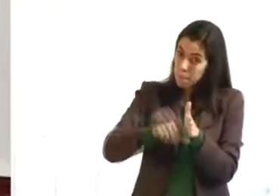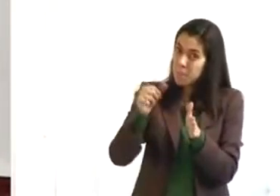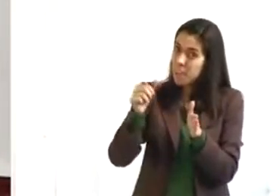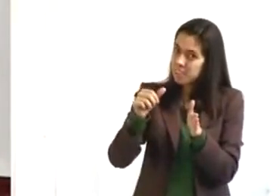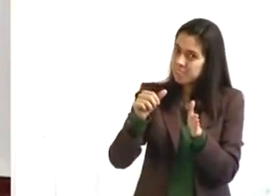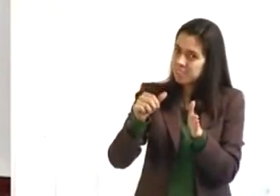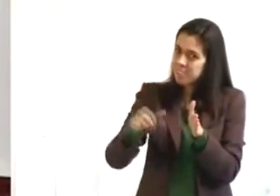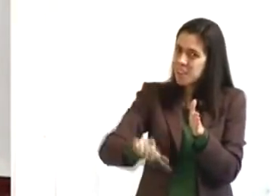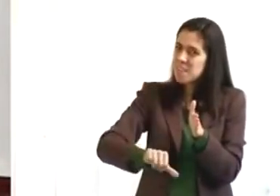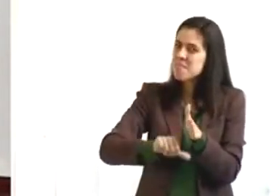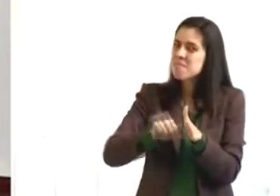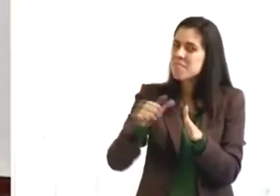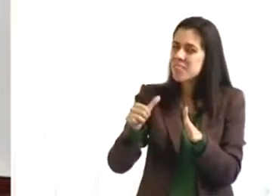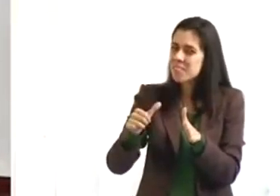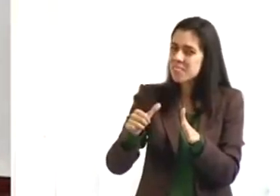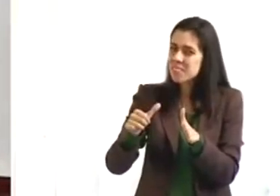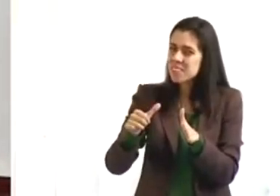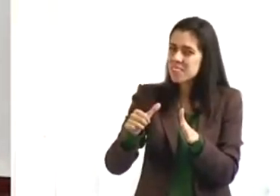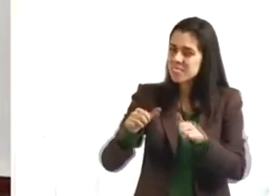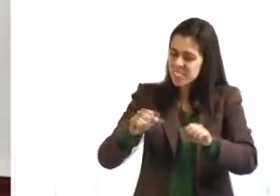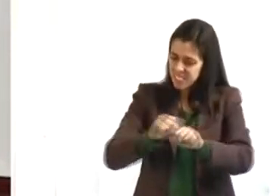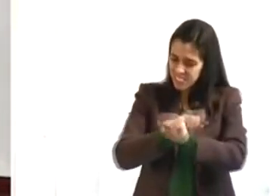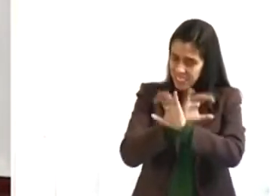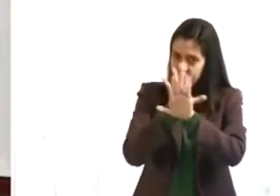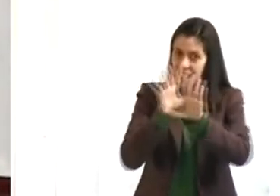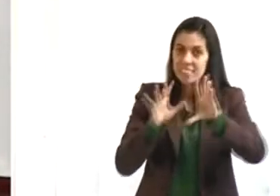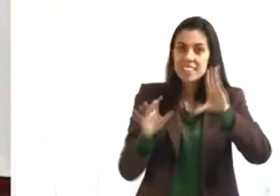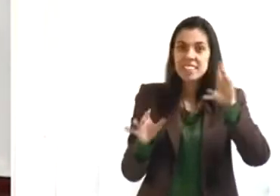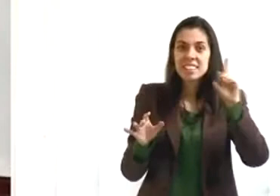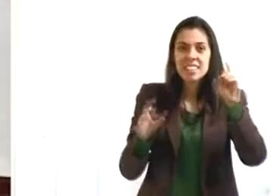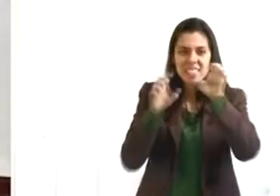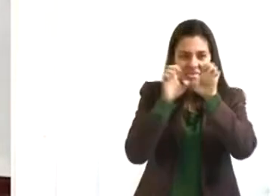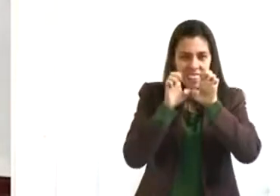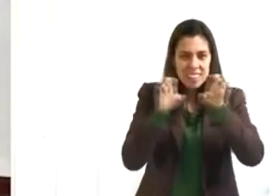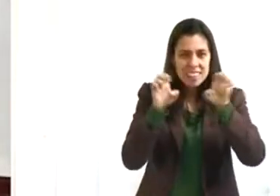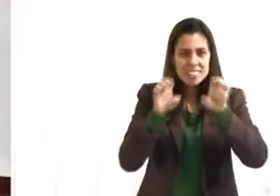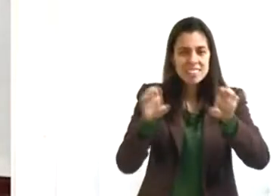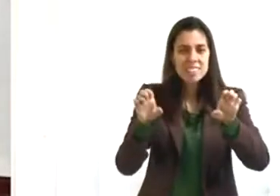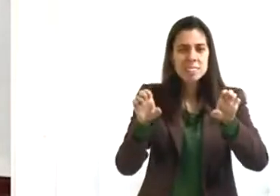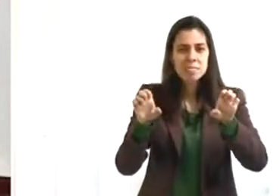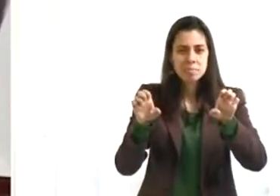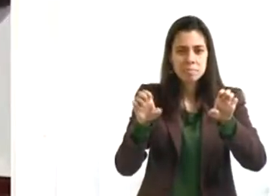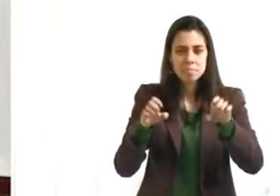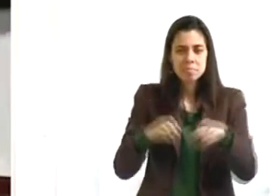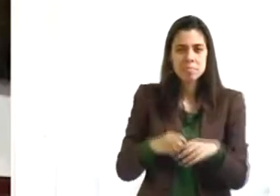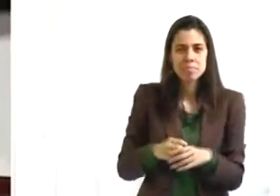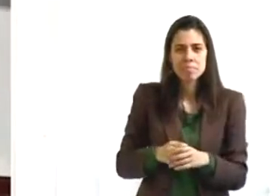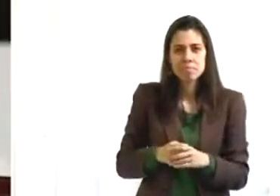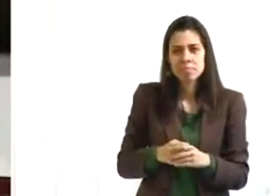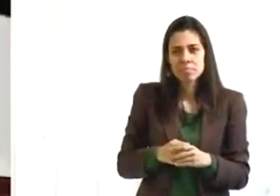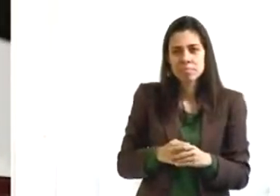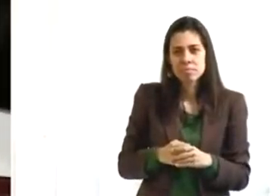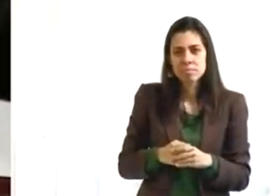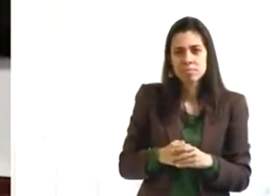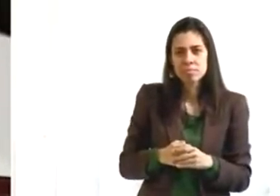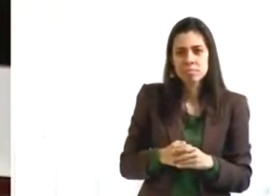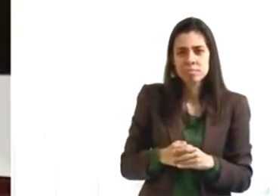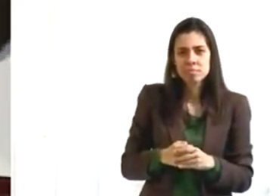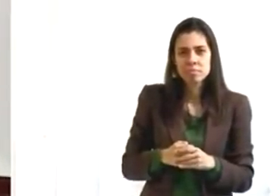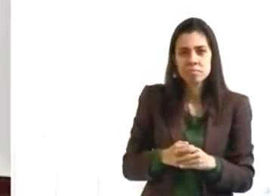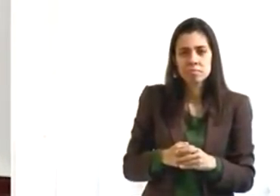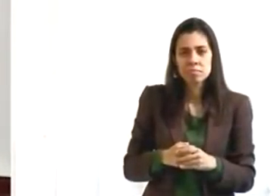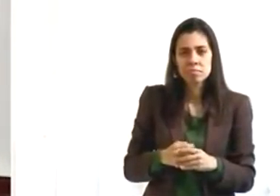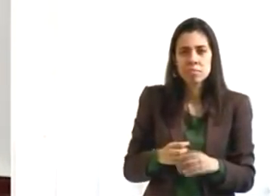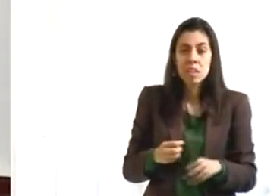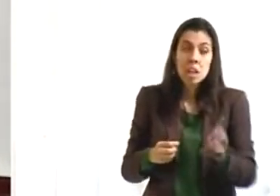para glorificar a Deus e pregar o Evangelho com a sua vida, e não depende se isso está na agenda da igreja ou não, porque muitos